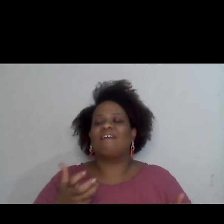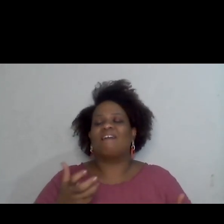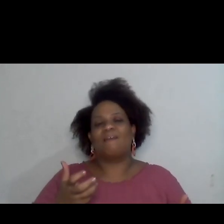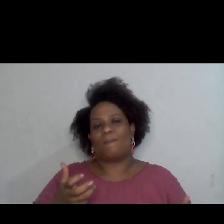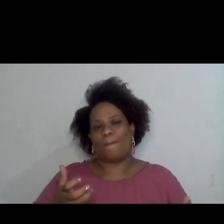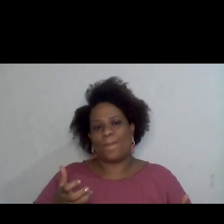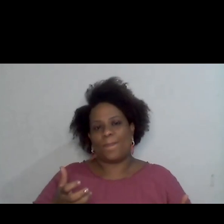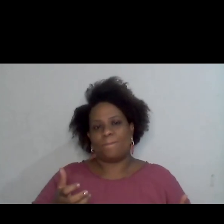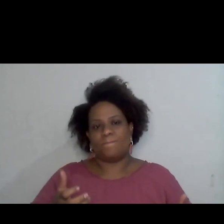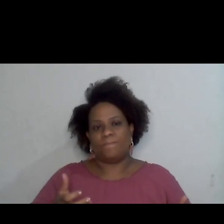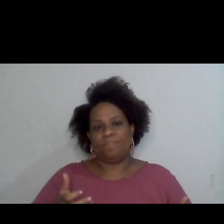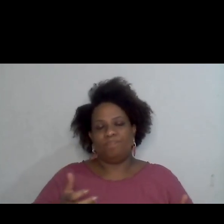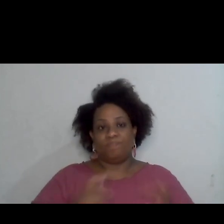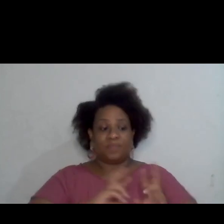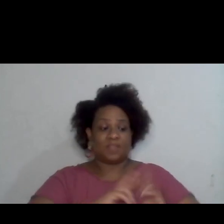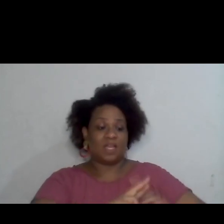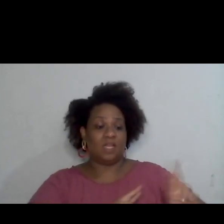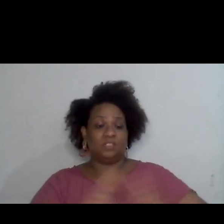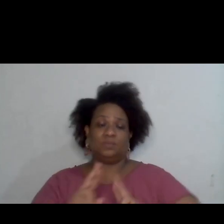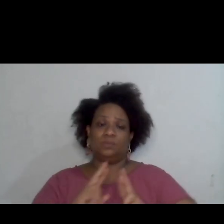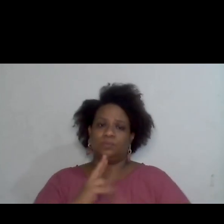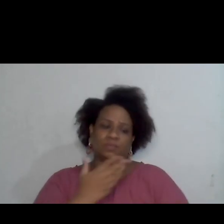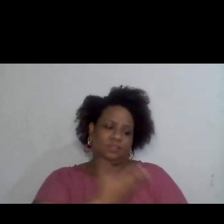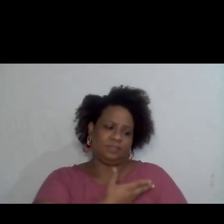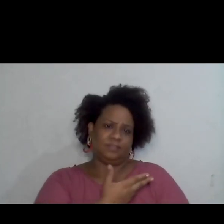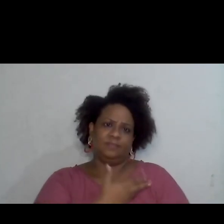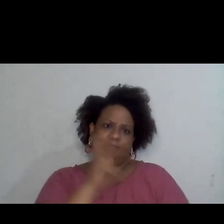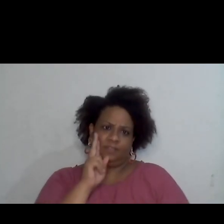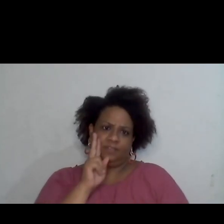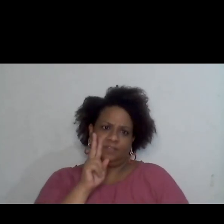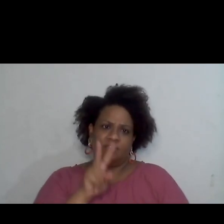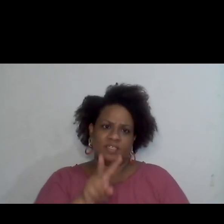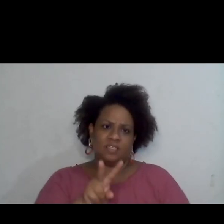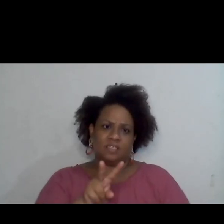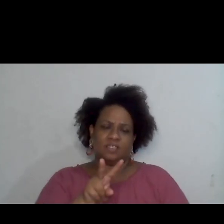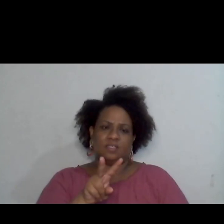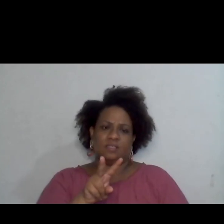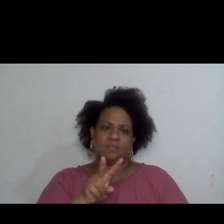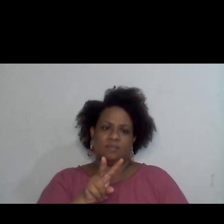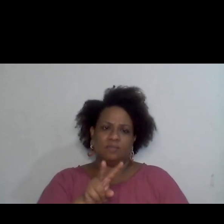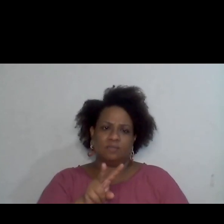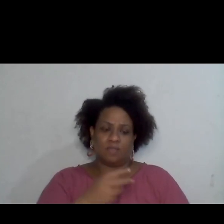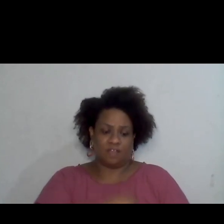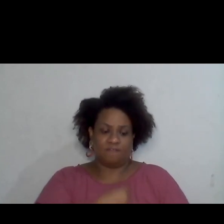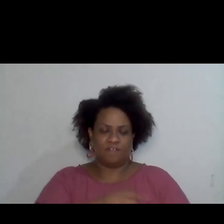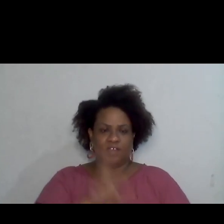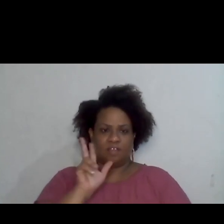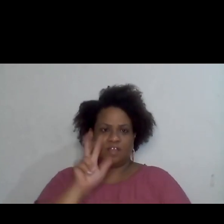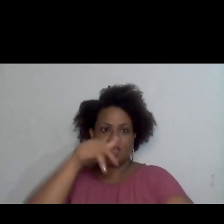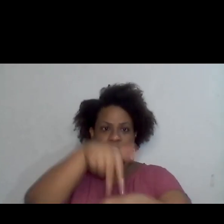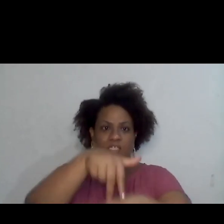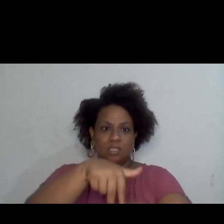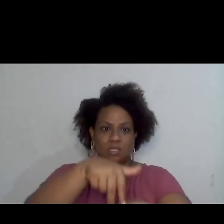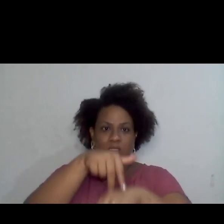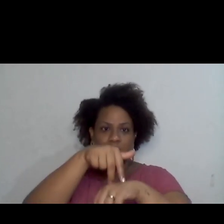de relações, de amizade, ou de reconhecimento, ou de tempo, de existência. Mas a gente sabe que a dinâmica, a